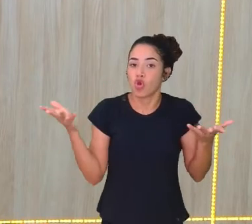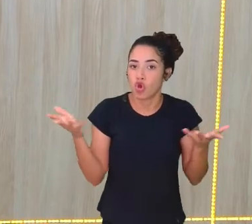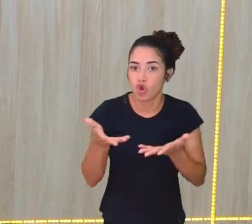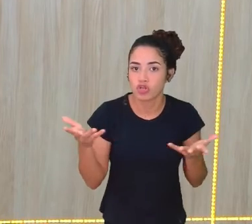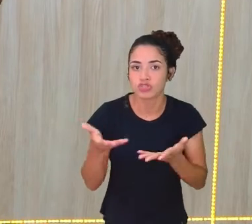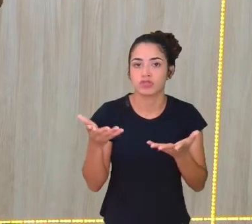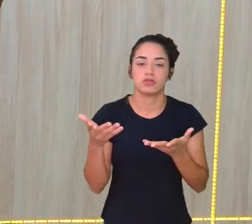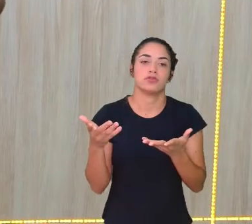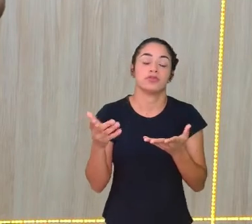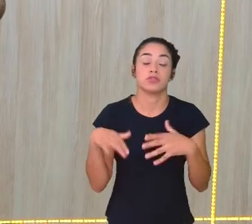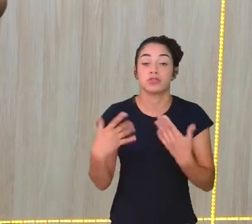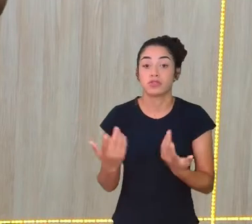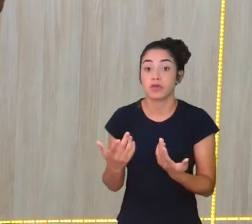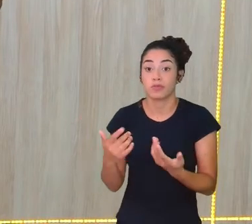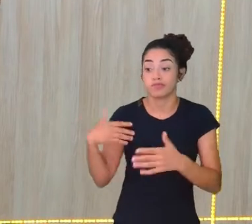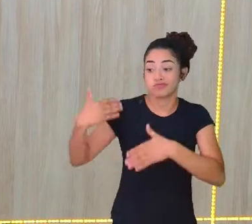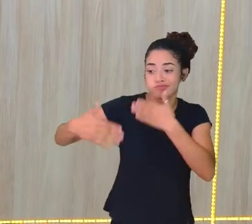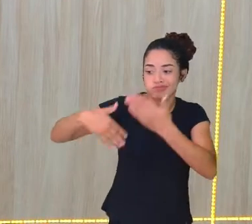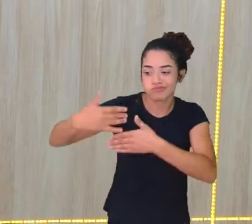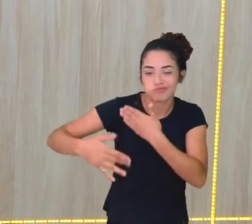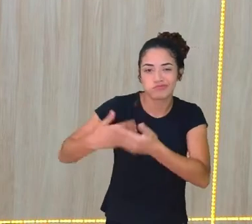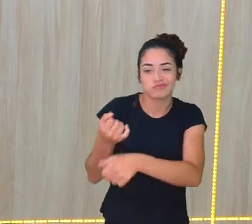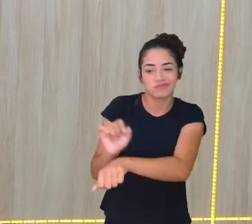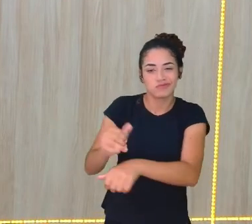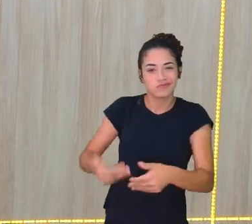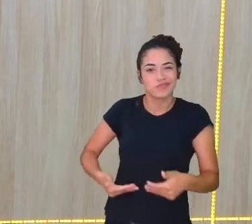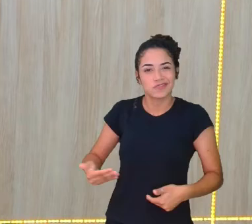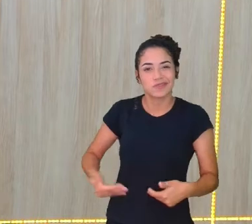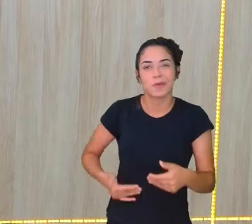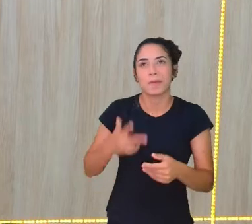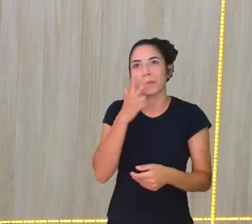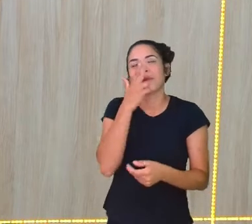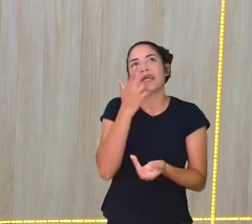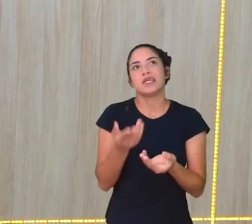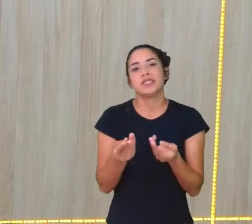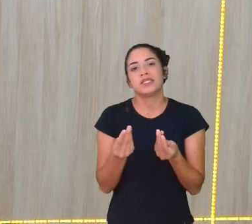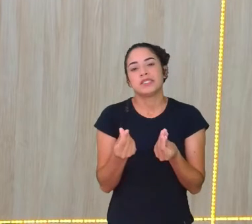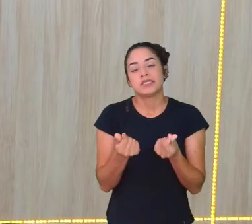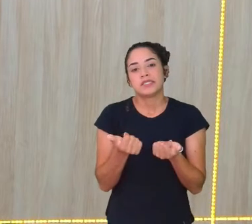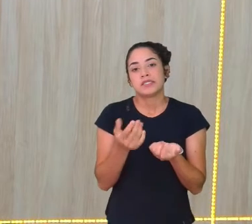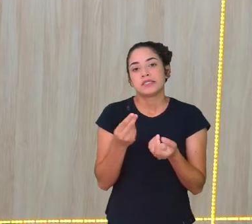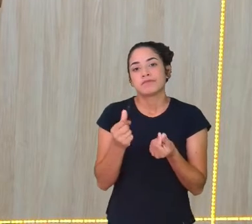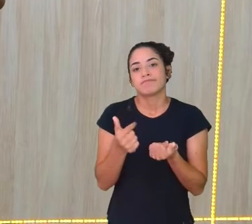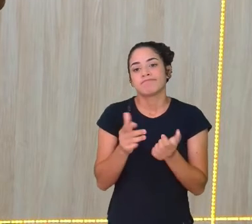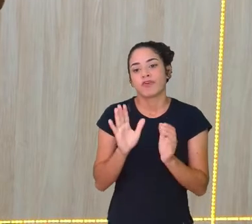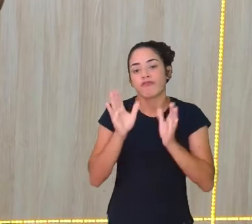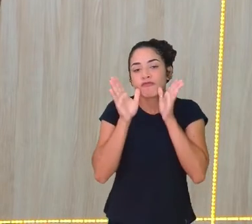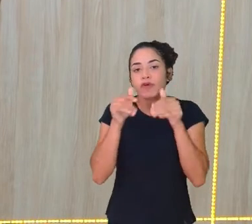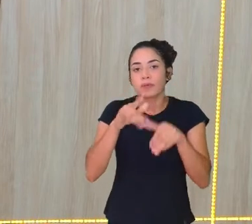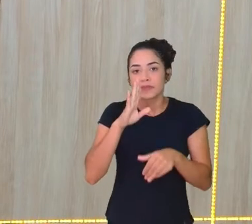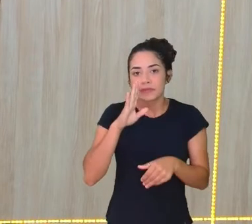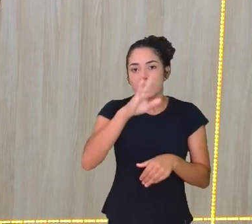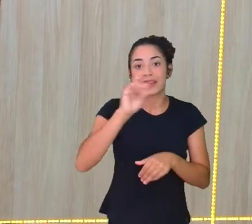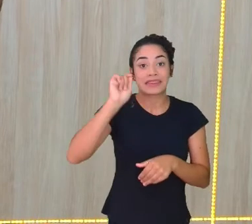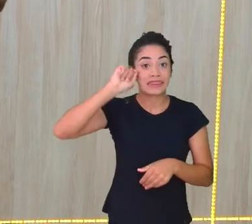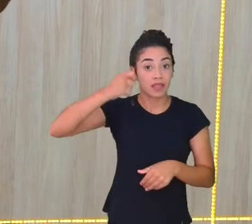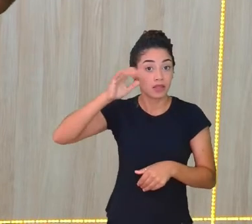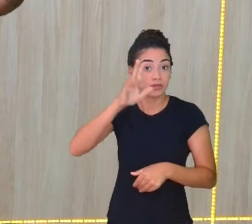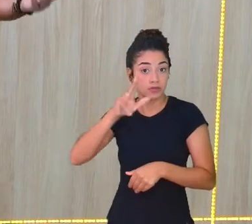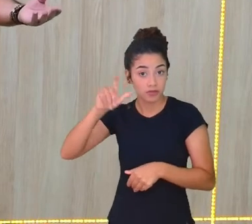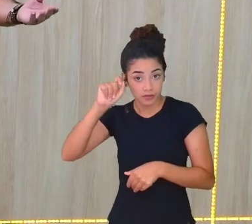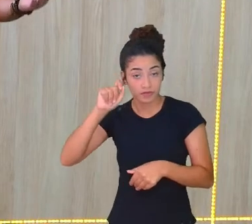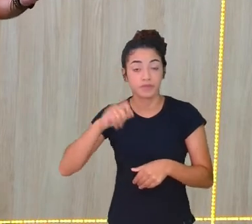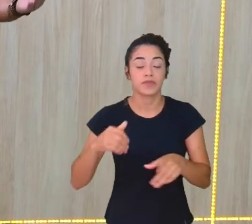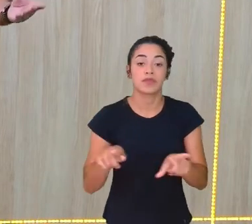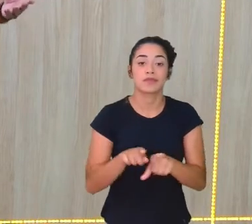moderno. No mundo moderno, a escravidão ela abraçou principalmente, né, os negros africanos e, no